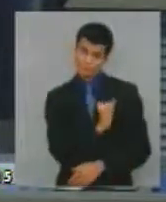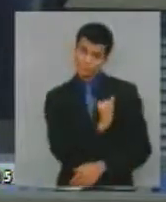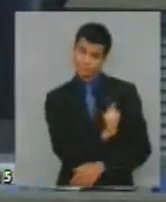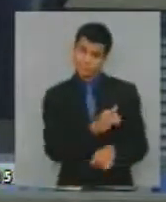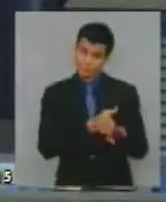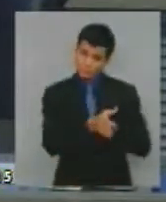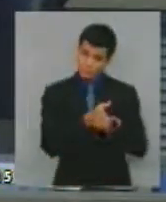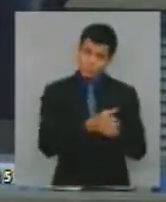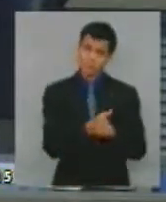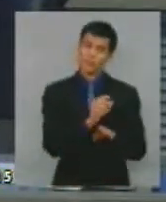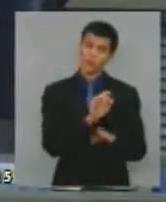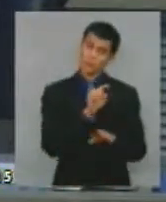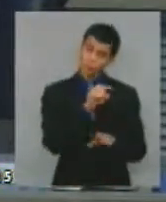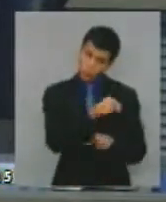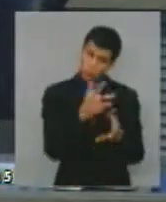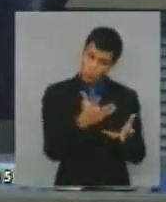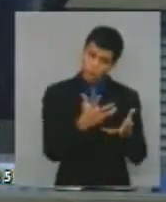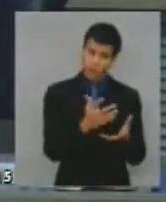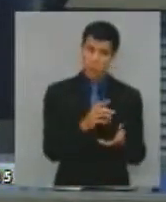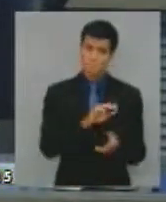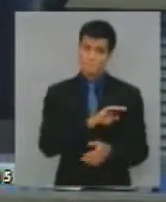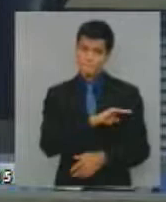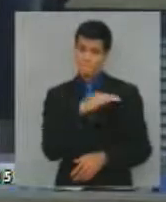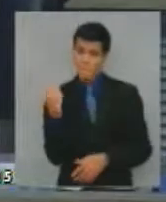ou eles vão para